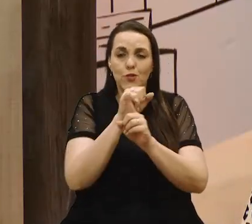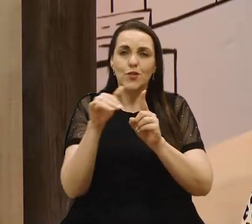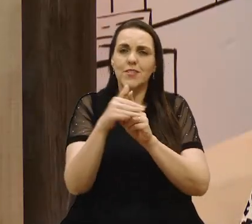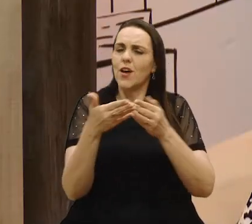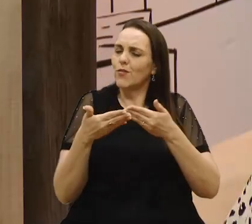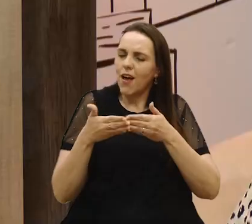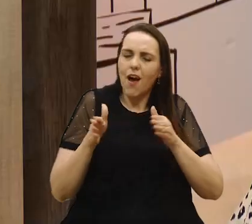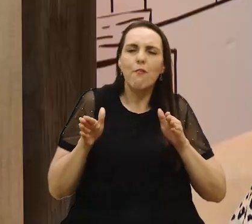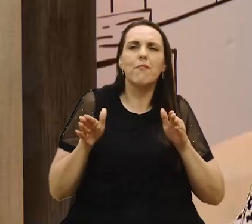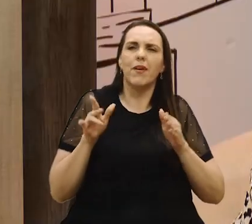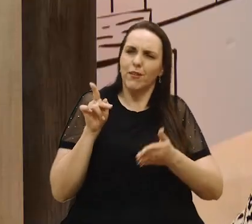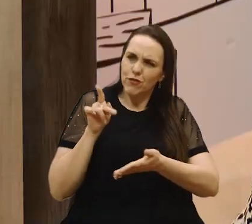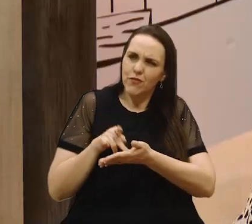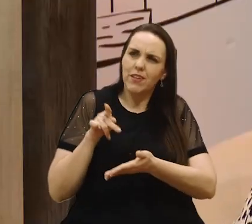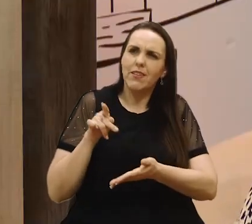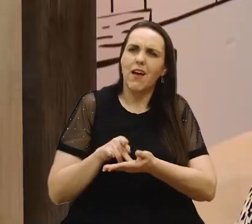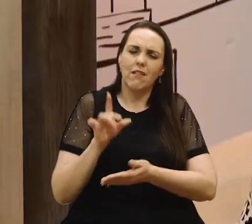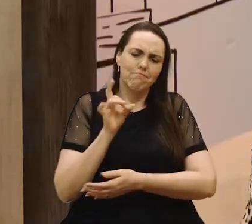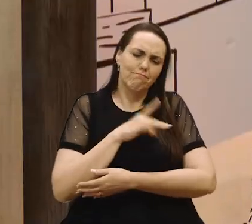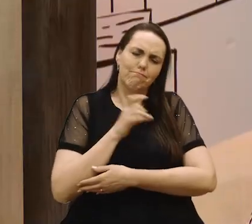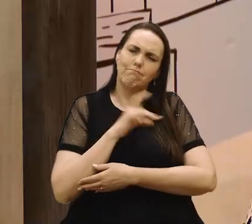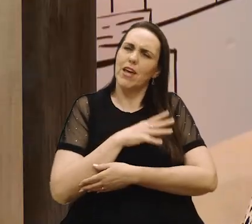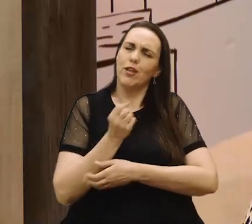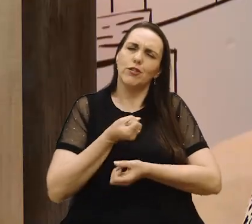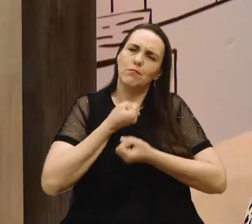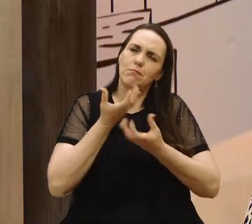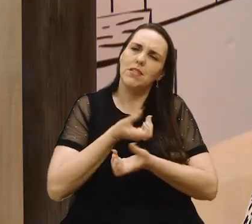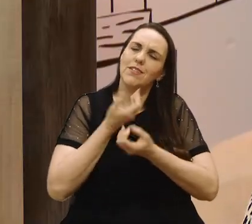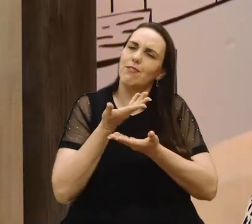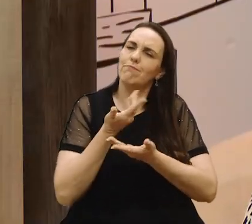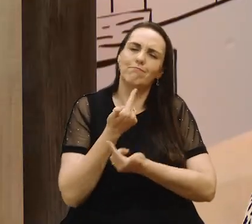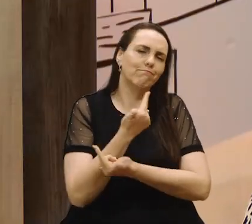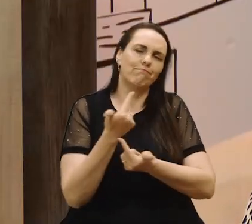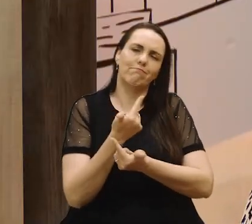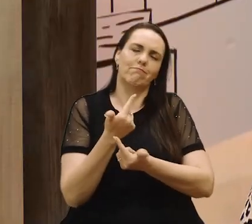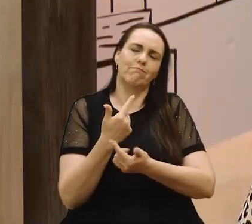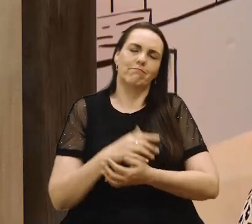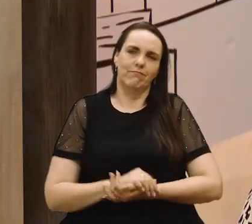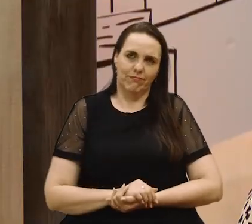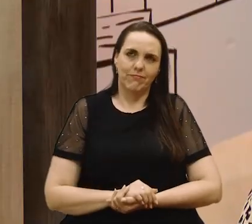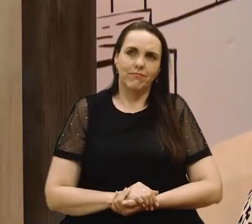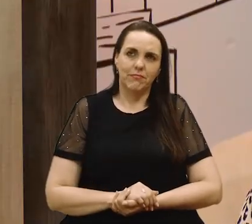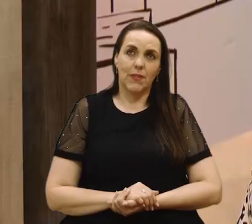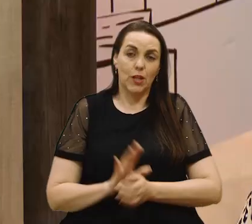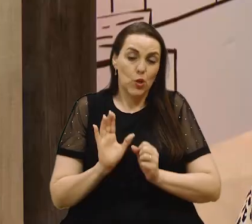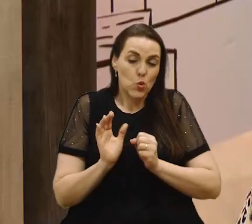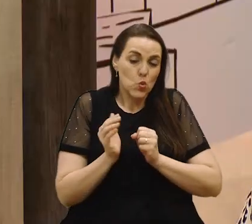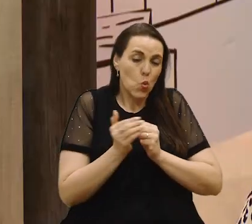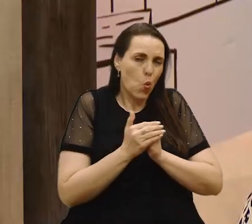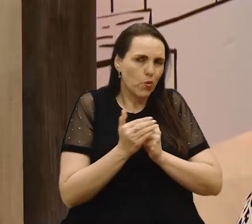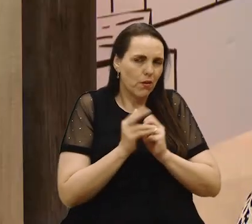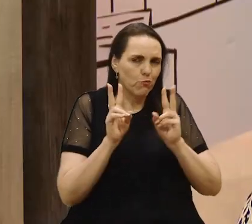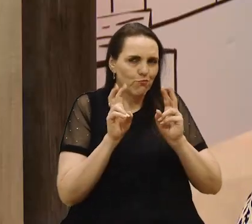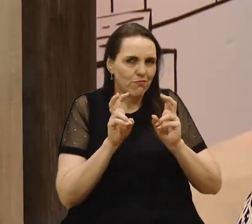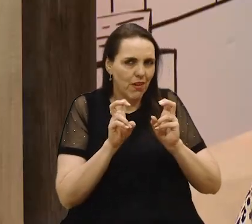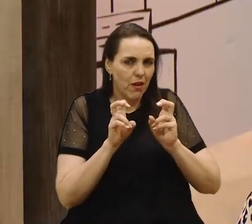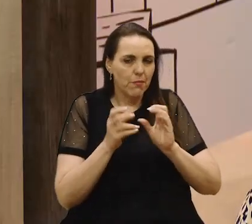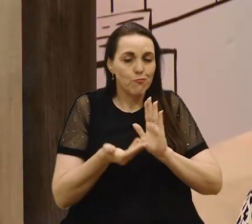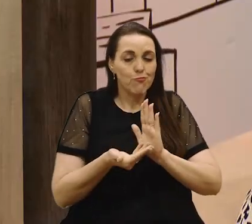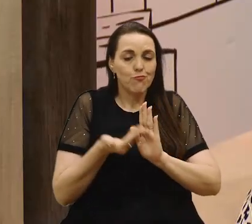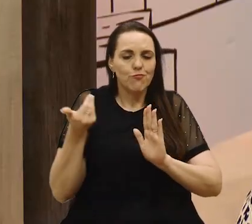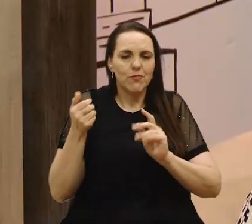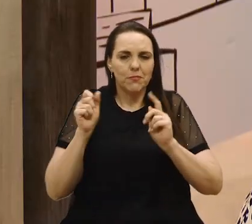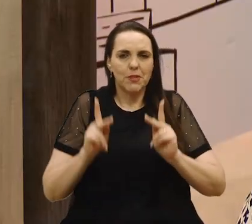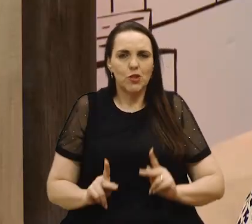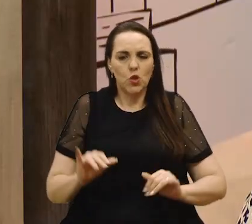debate social e aberto, verdadeiro, sem medo de expressão, sabe? Porque quando a gente esconde o tema, a gente